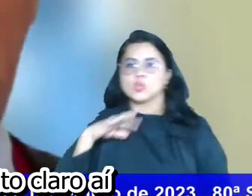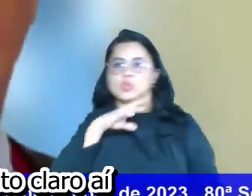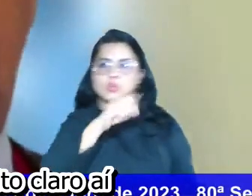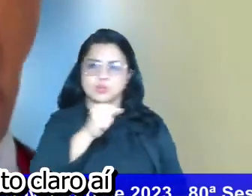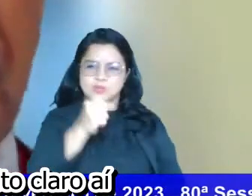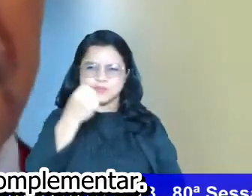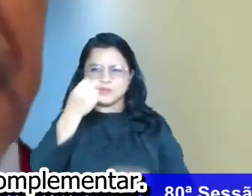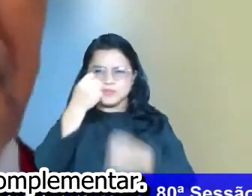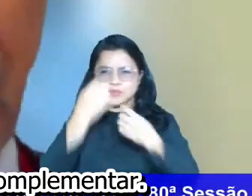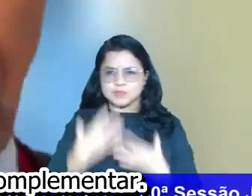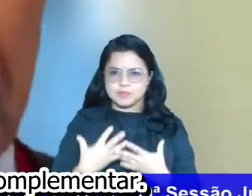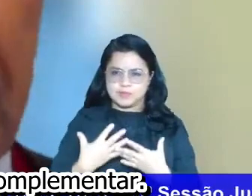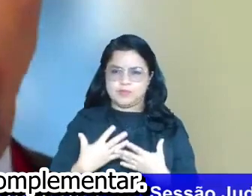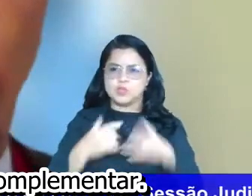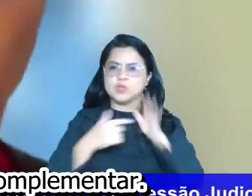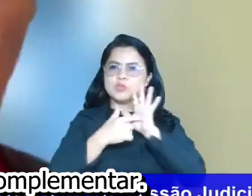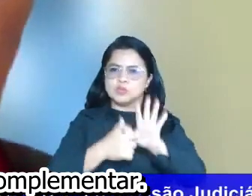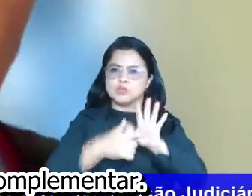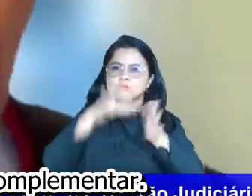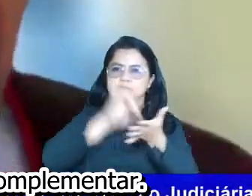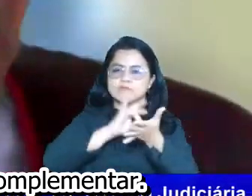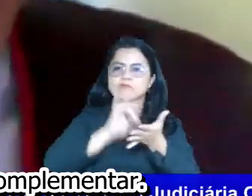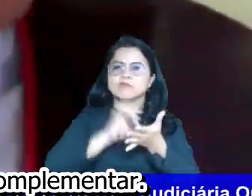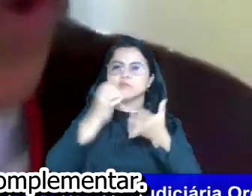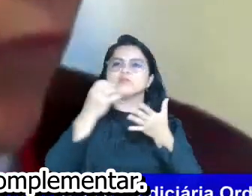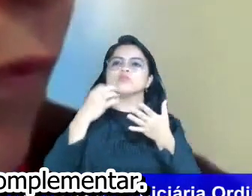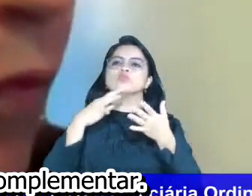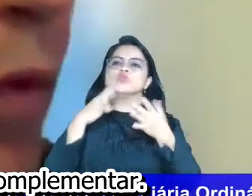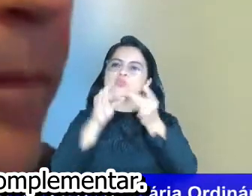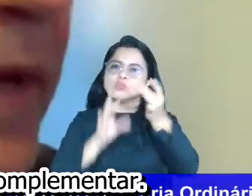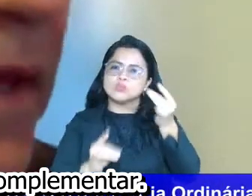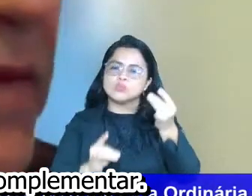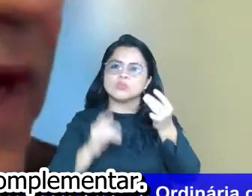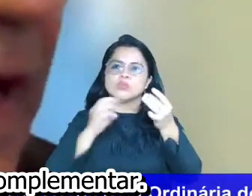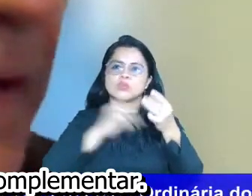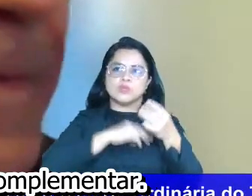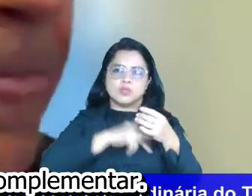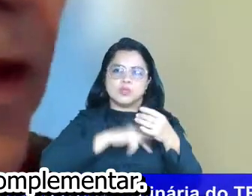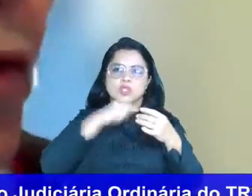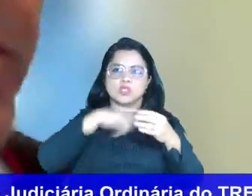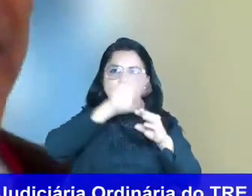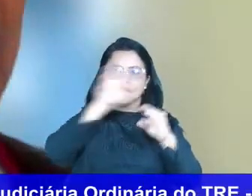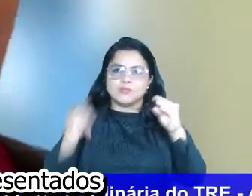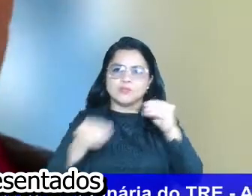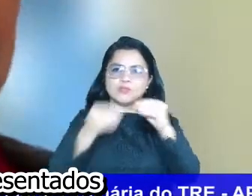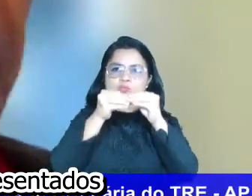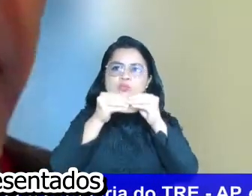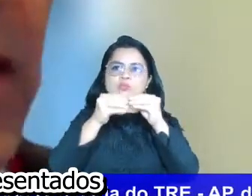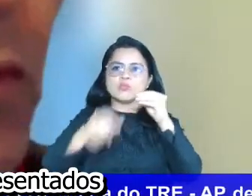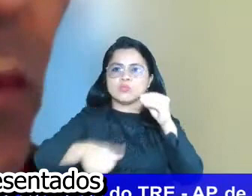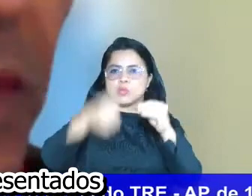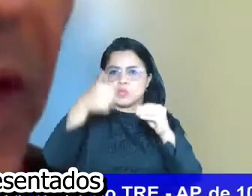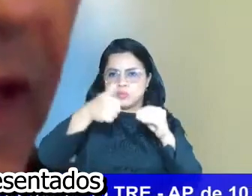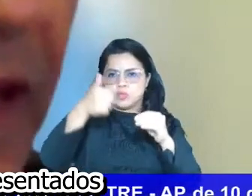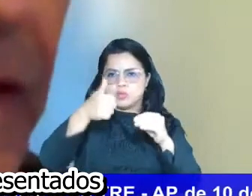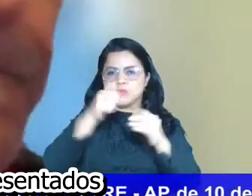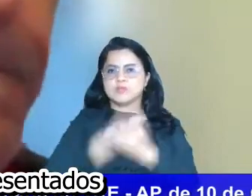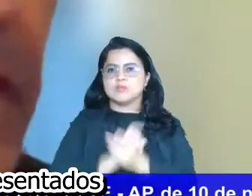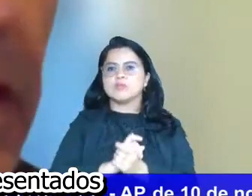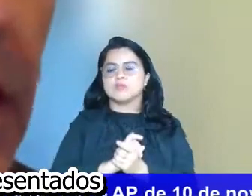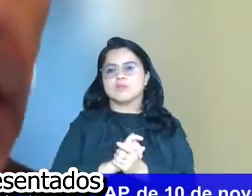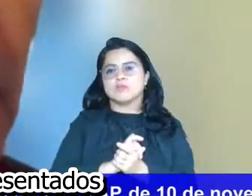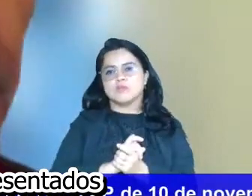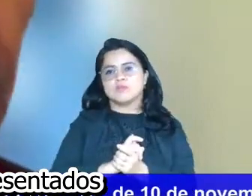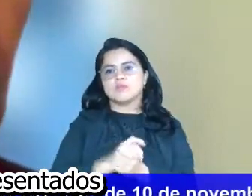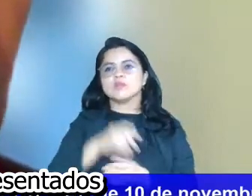muito claro aí na manifestação do Ministério Público, que eu só vou complementar. O primeiro aspecto